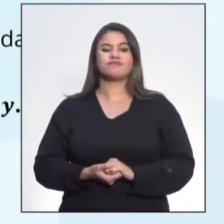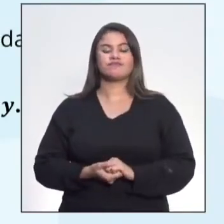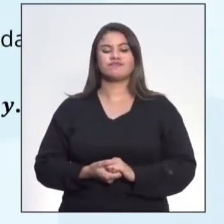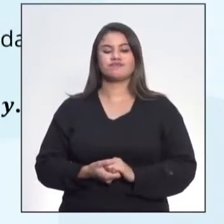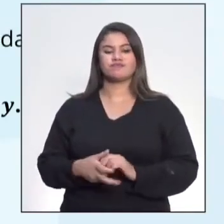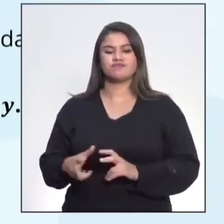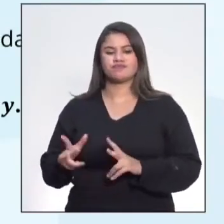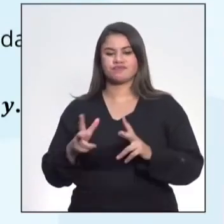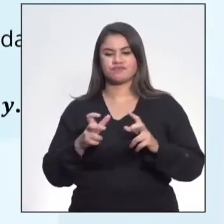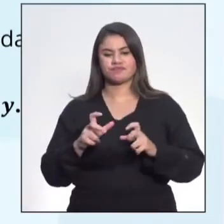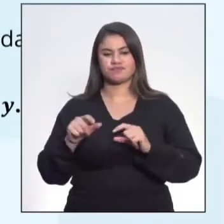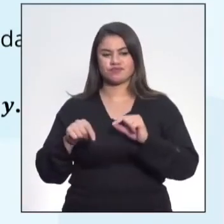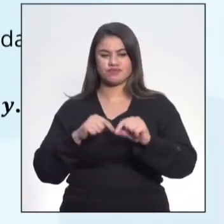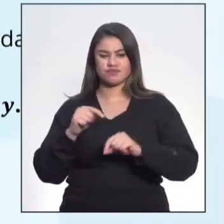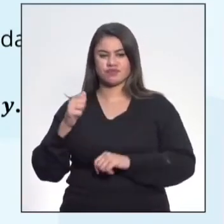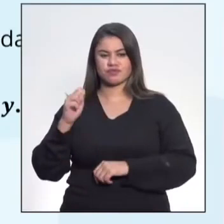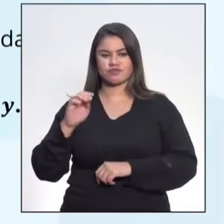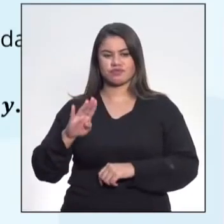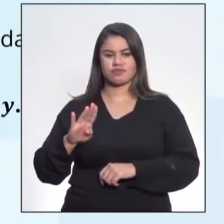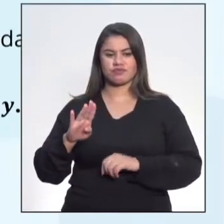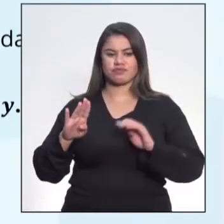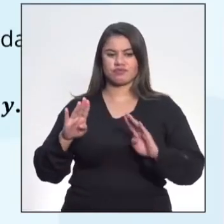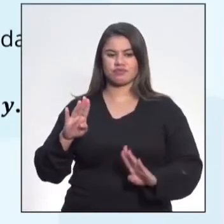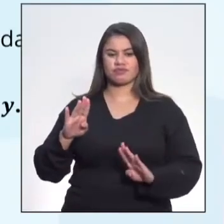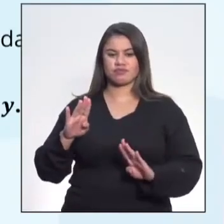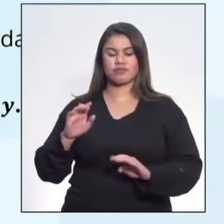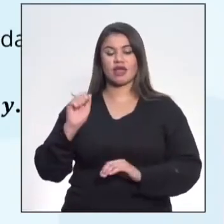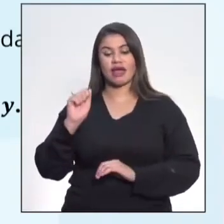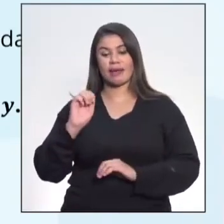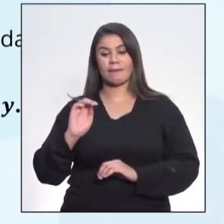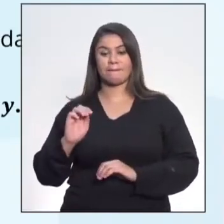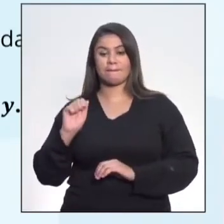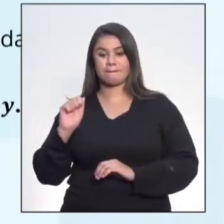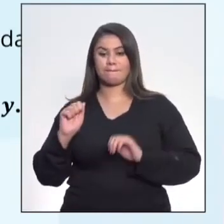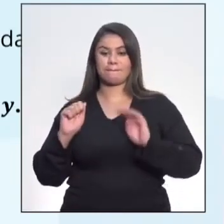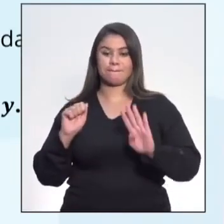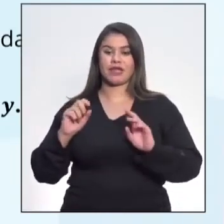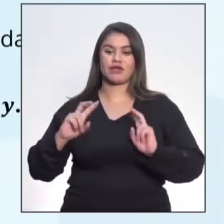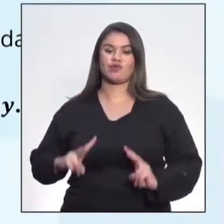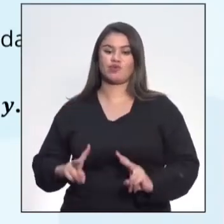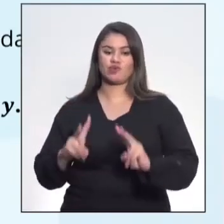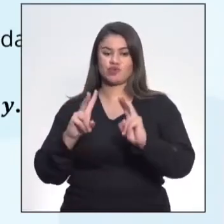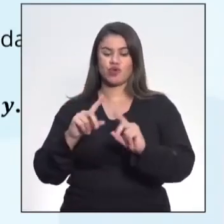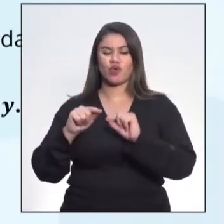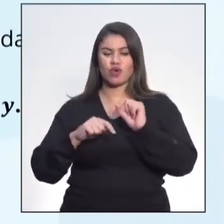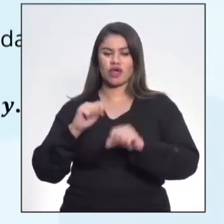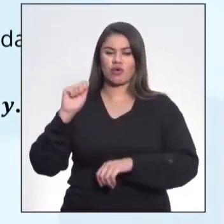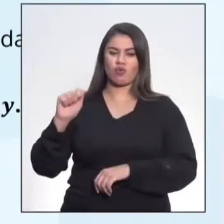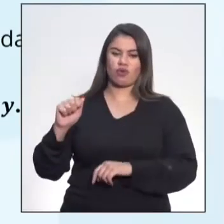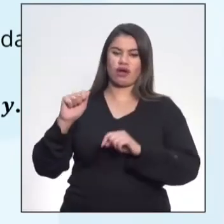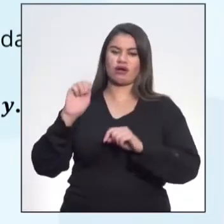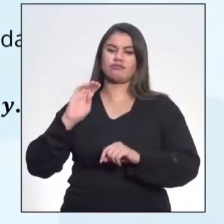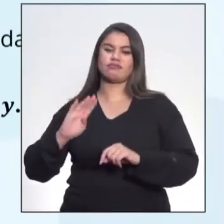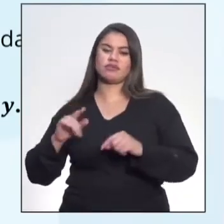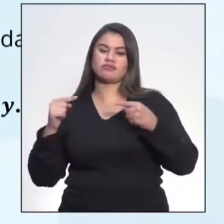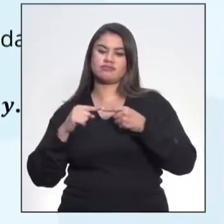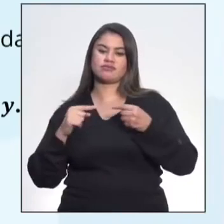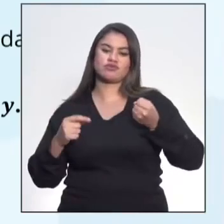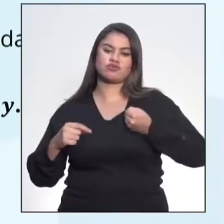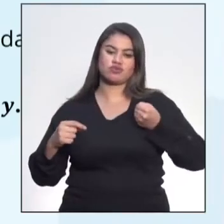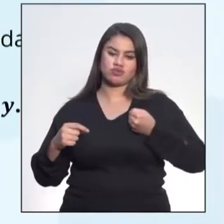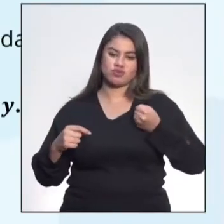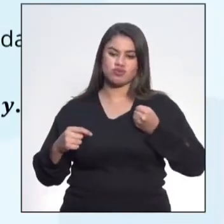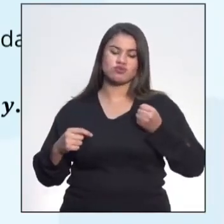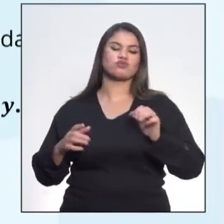aí, a e b são constantes. O que significa isso? Esse a e esse b são números. Então, a gente vai ter coisas do